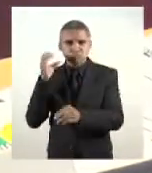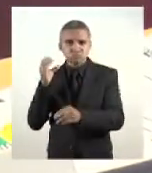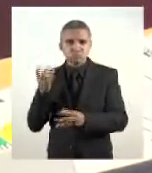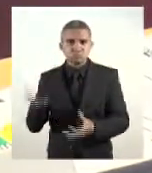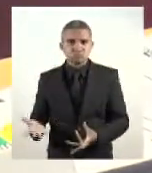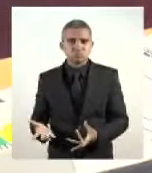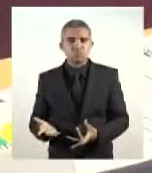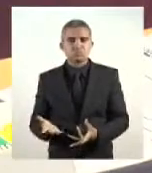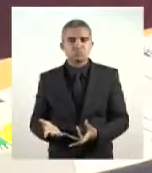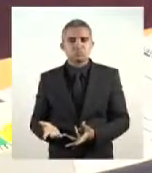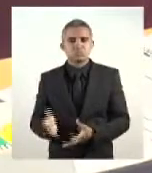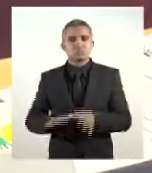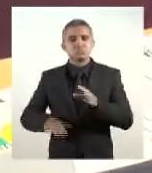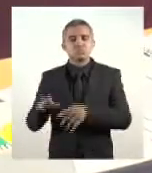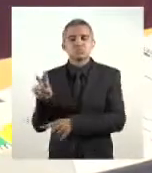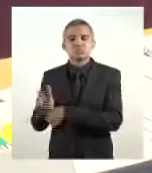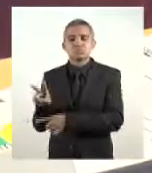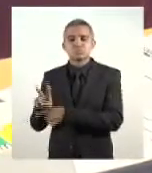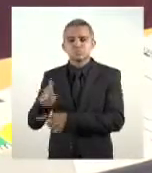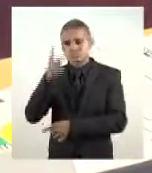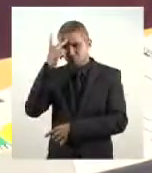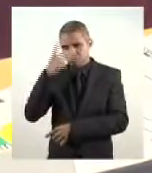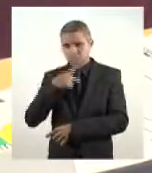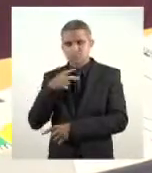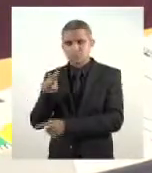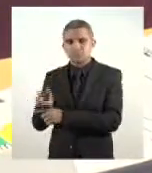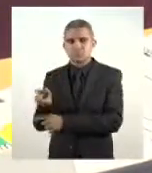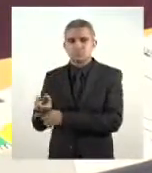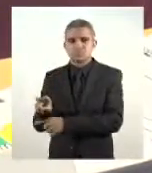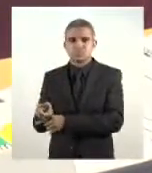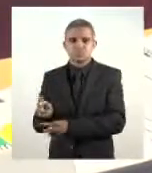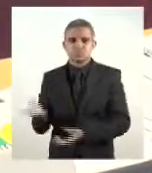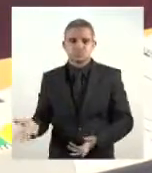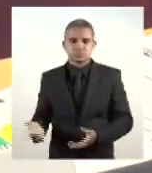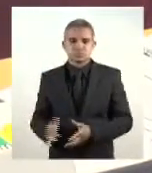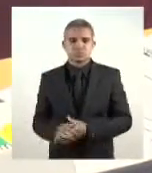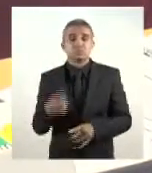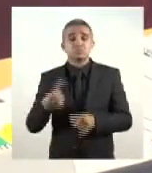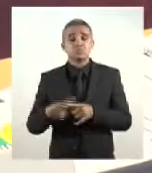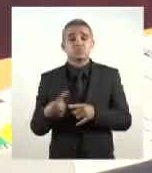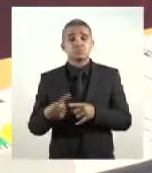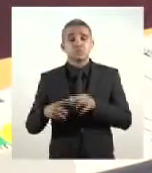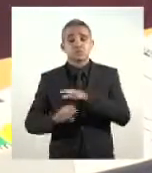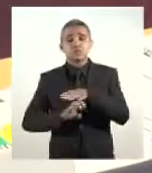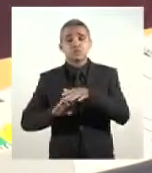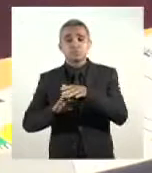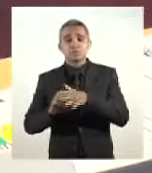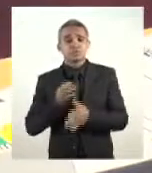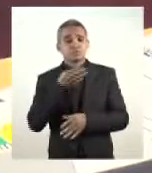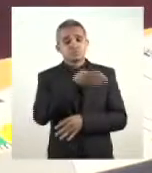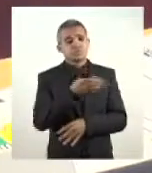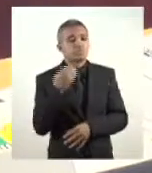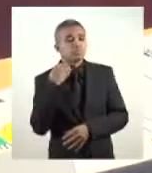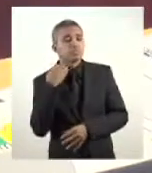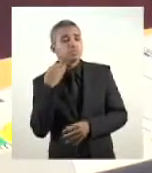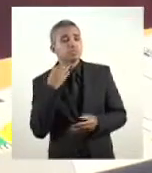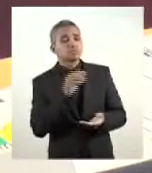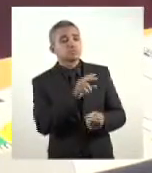empréstimos pessoais, porque nem crédito no banco essas empresas estão conseguindo mais para manter. Agora, veja